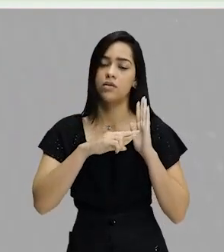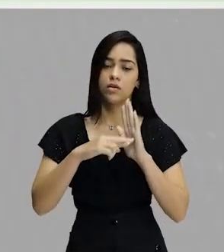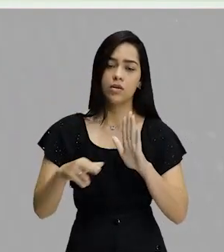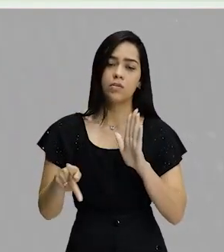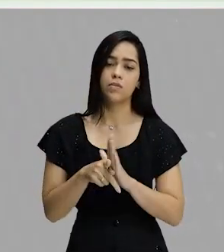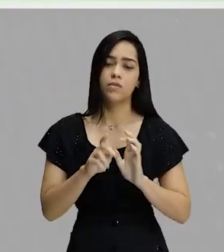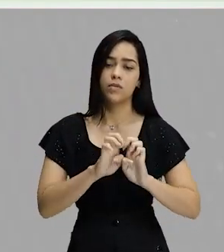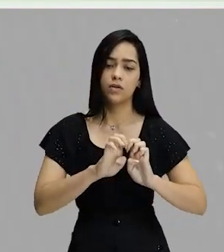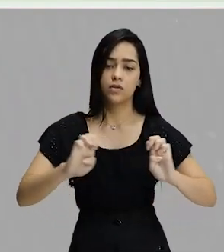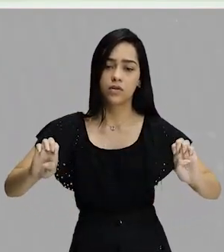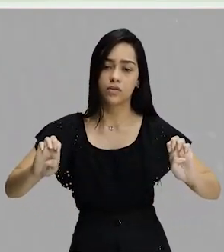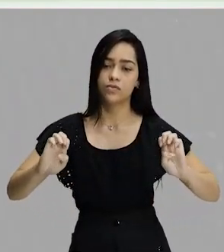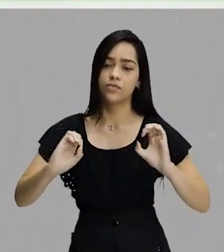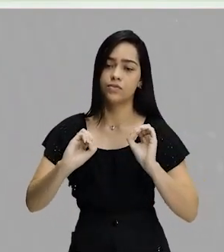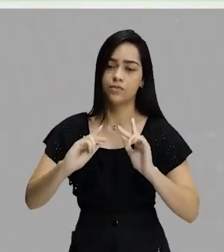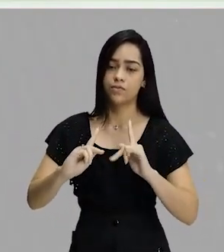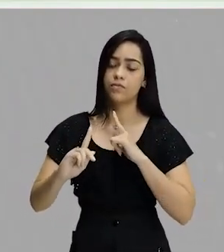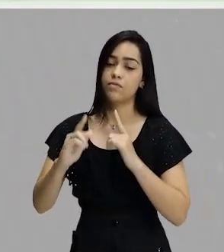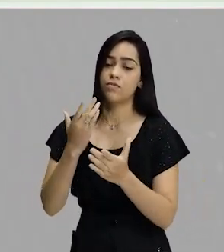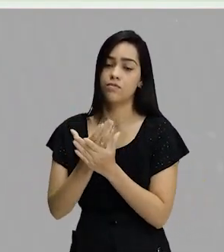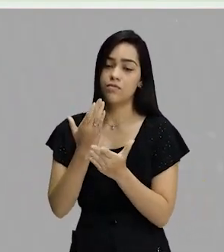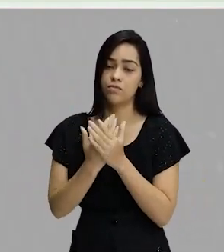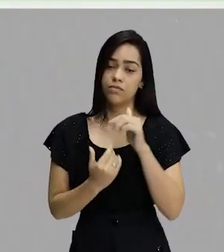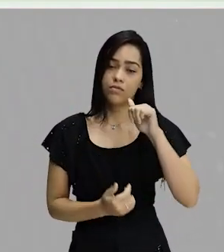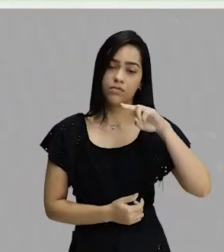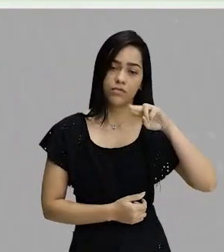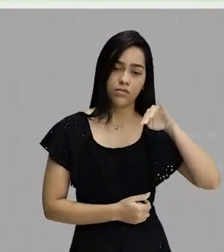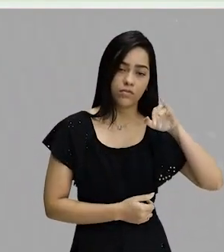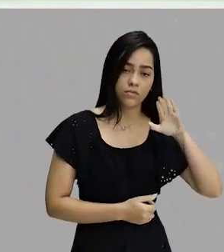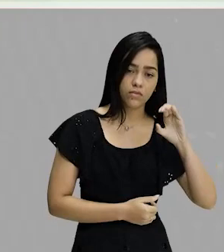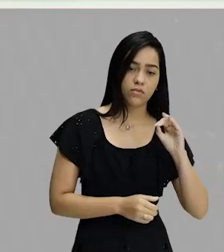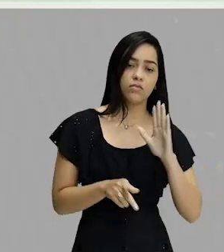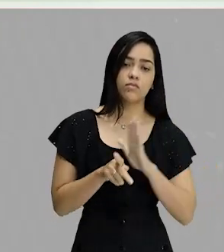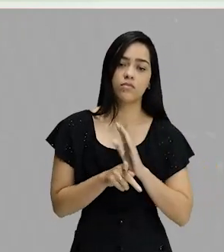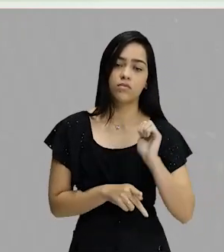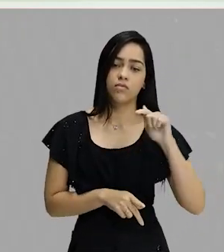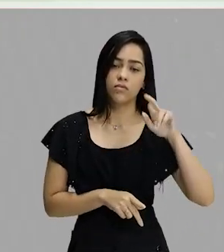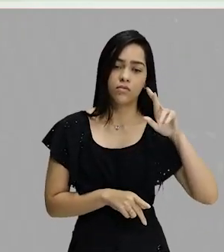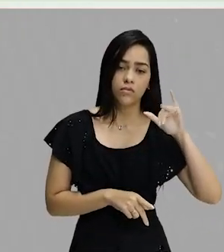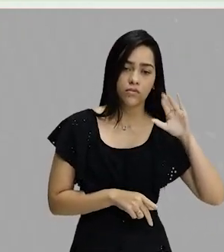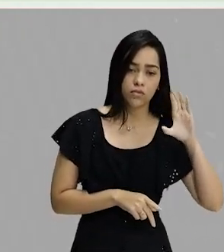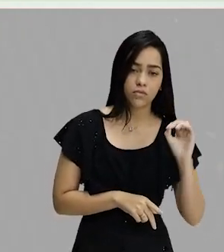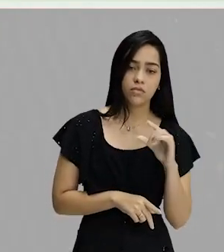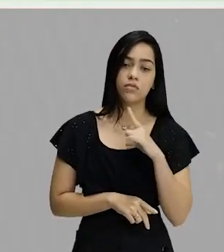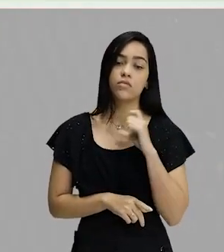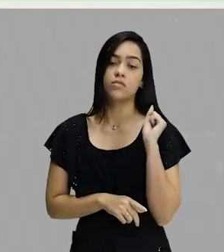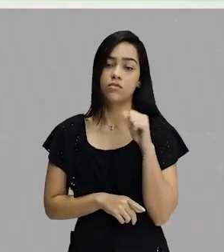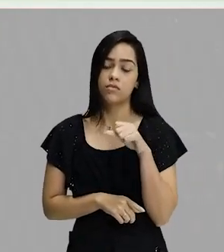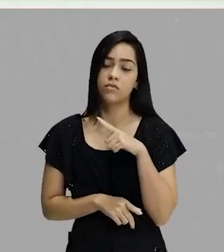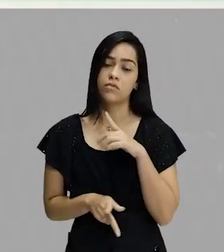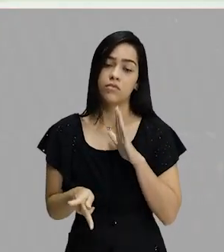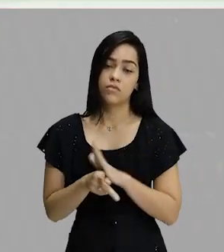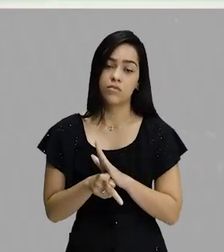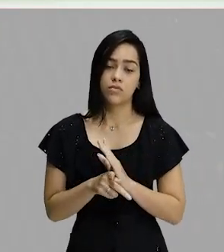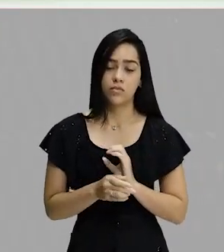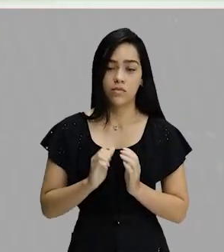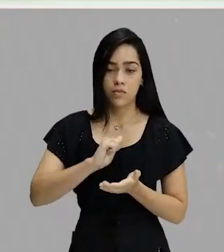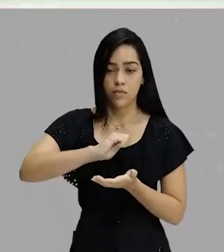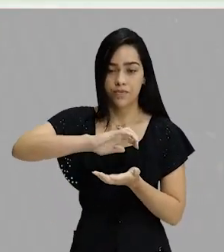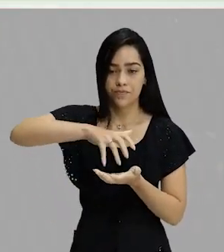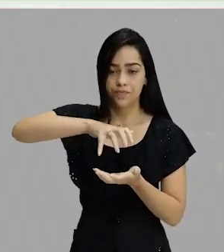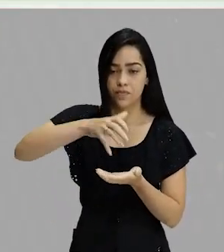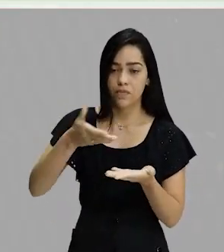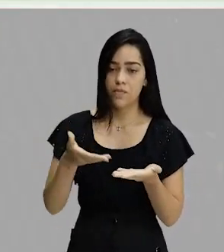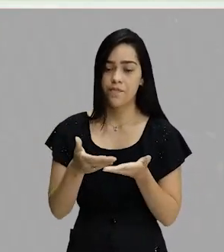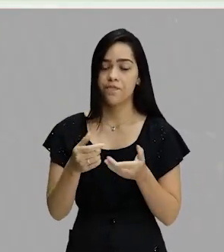por equações. Tá? Então, o estudo analítico, o estudo algébrico desses elementos que são geométricos, beleza? Então, a gente